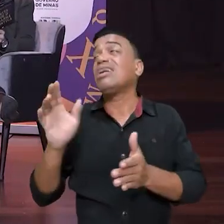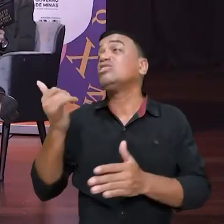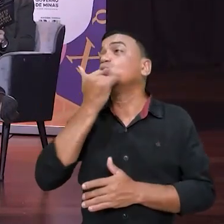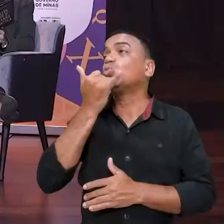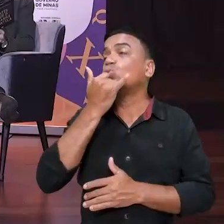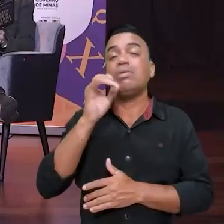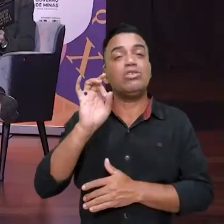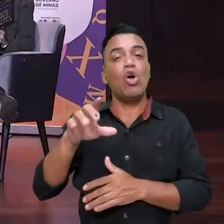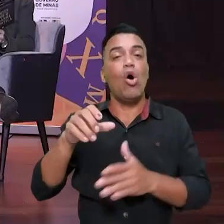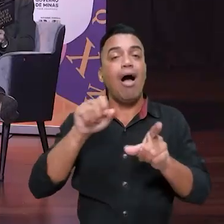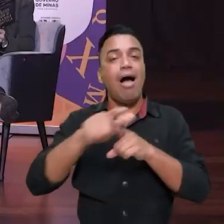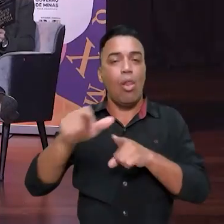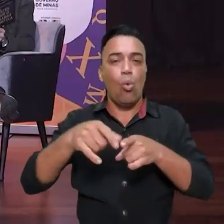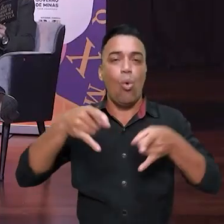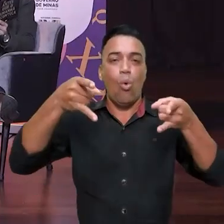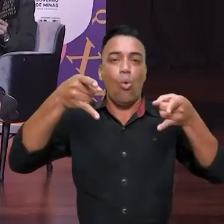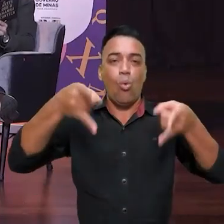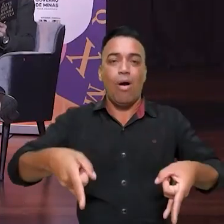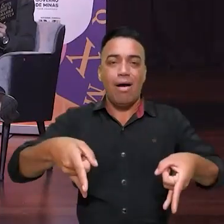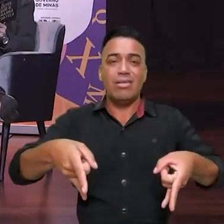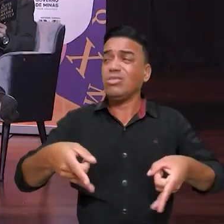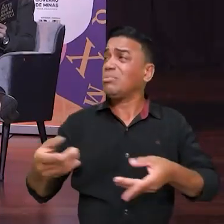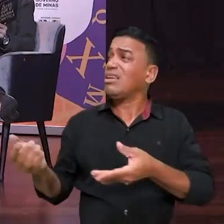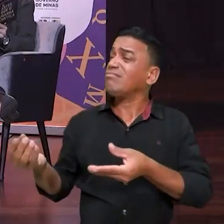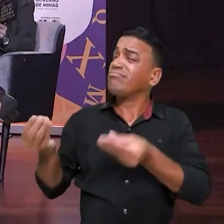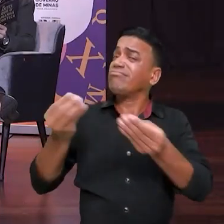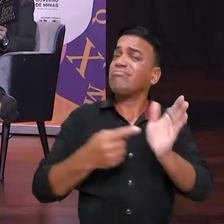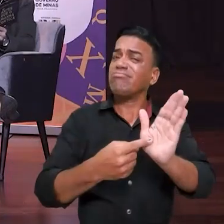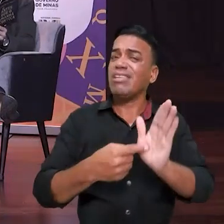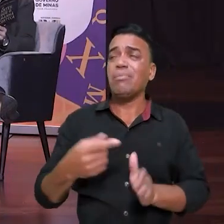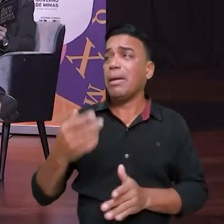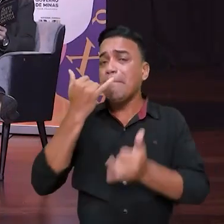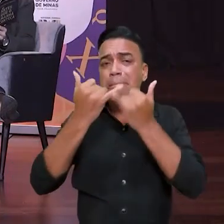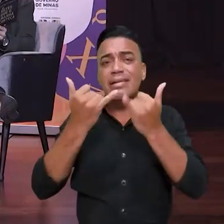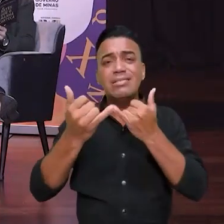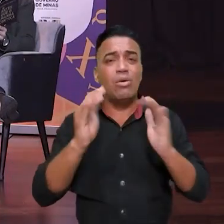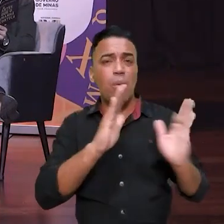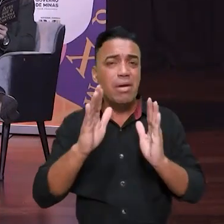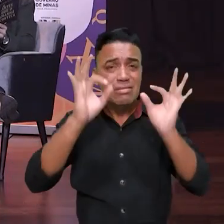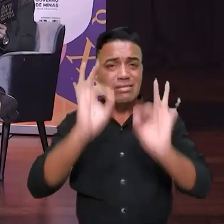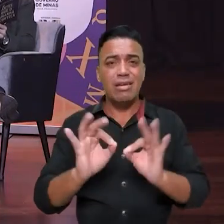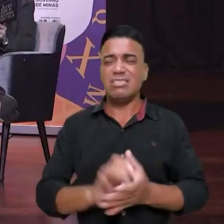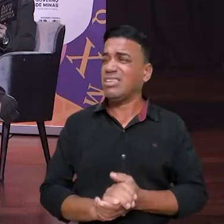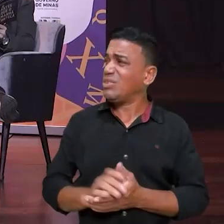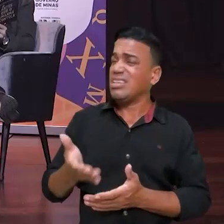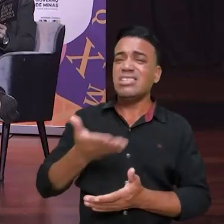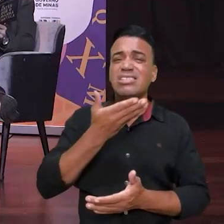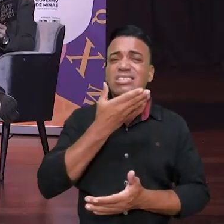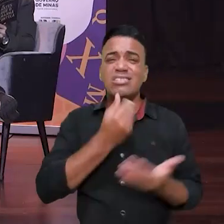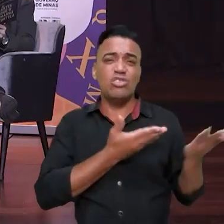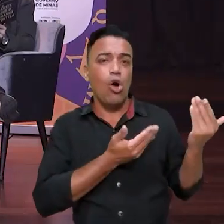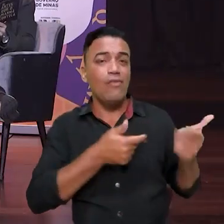desculpe, mas ela apenas alugou o quarto. Então por que você a trouxe aqui? Foi o que me pareceu certo no momento. Vocês, garotos,